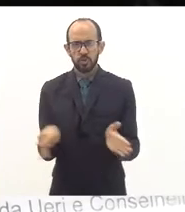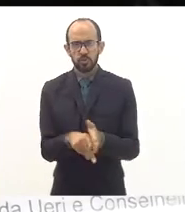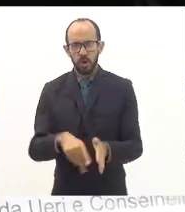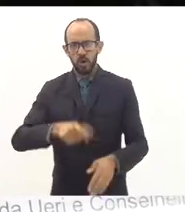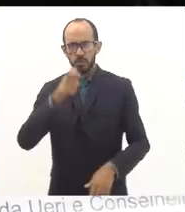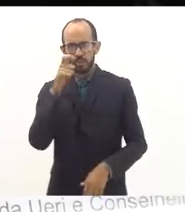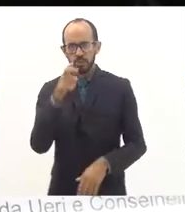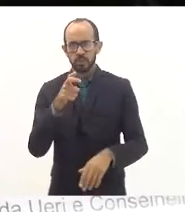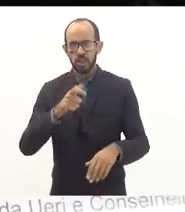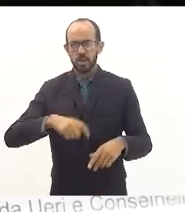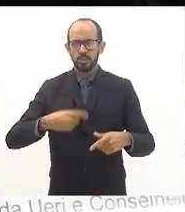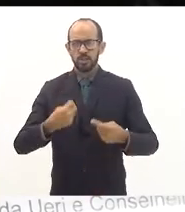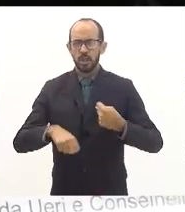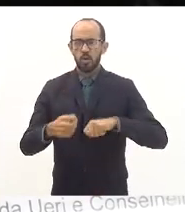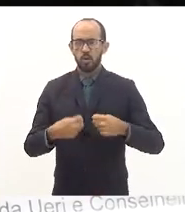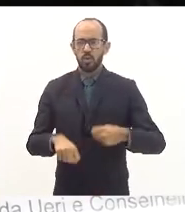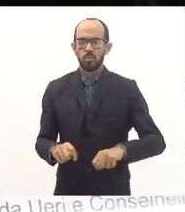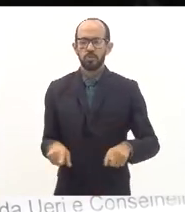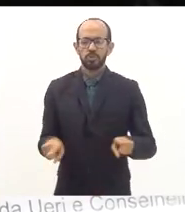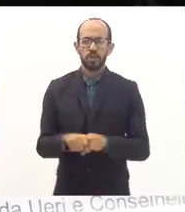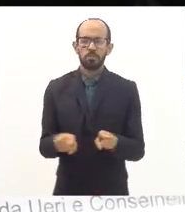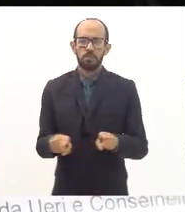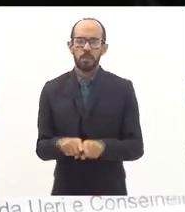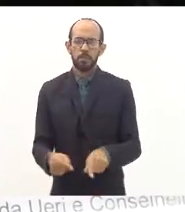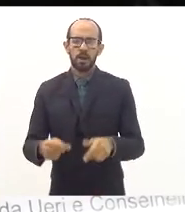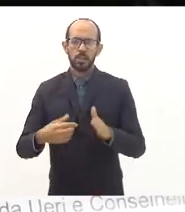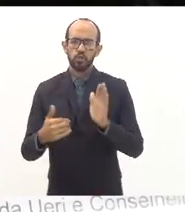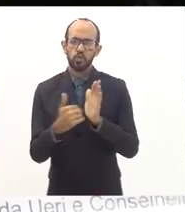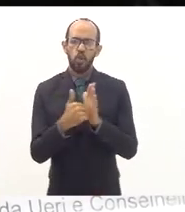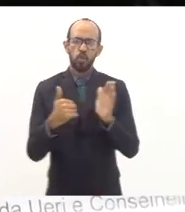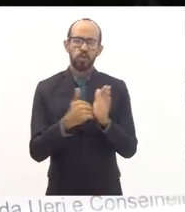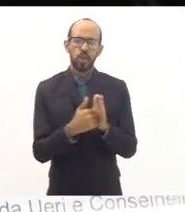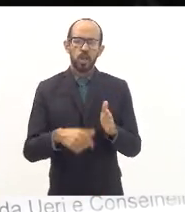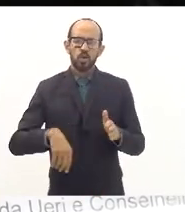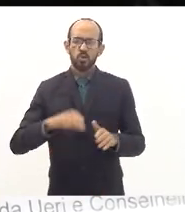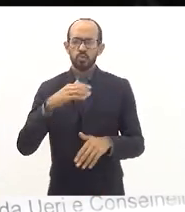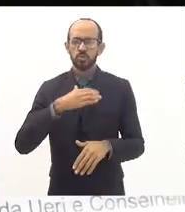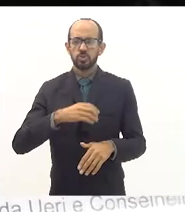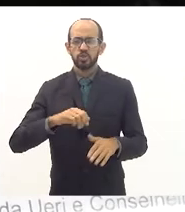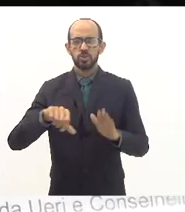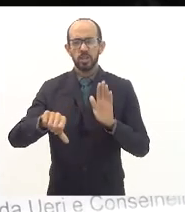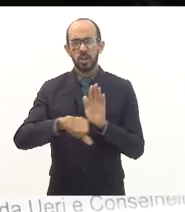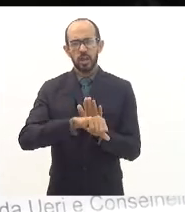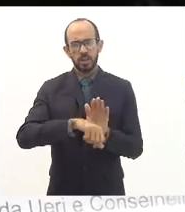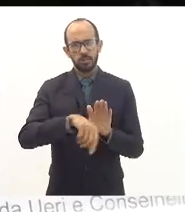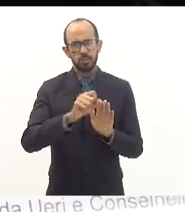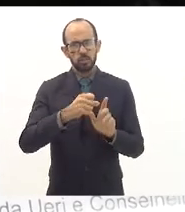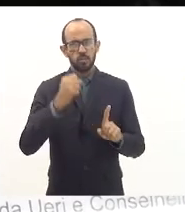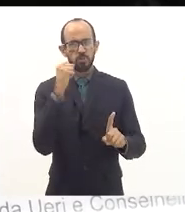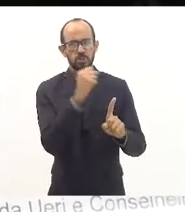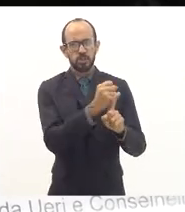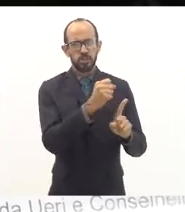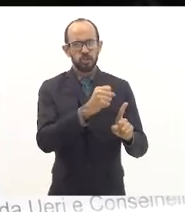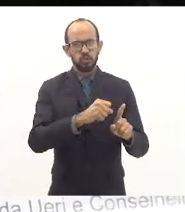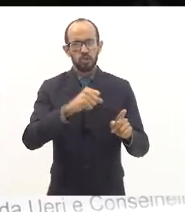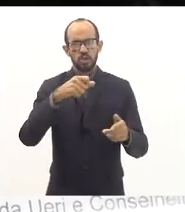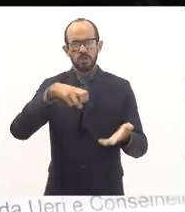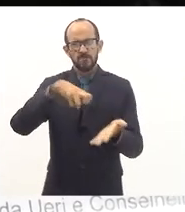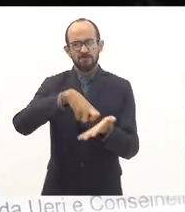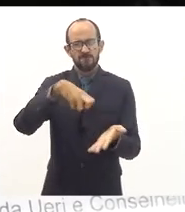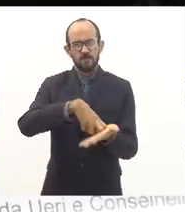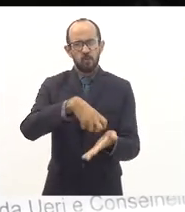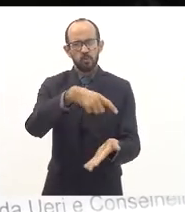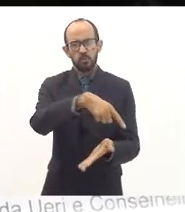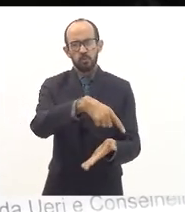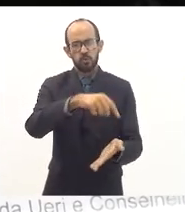econômicos e de esconder os crimes de homicídio e de tortura contra os perseguidos e inimigos do golpe